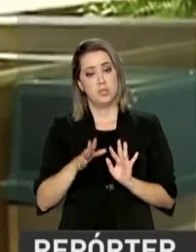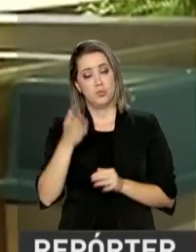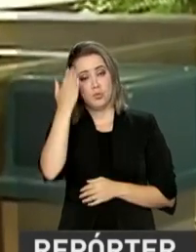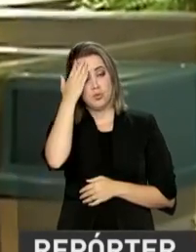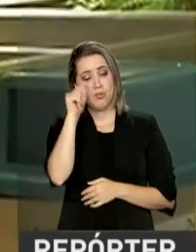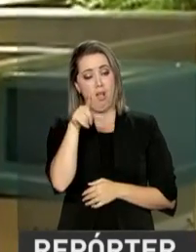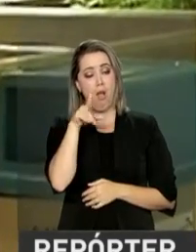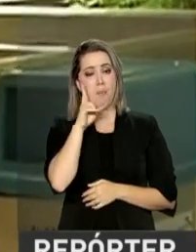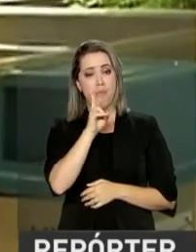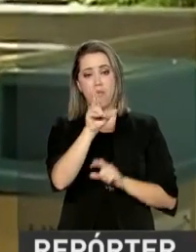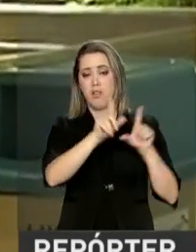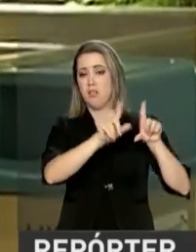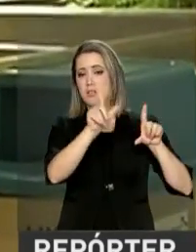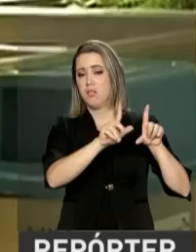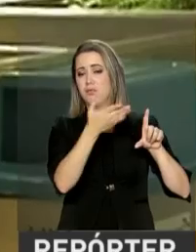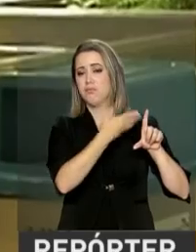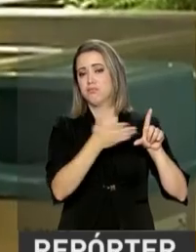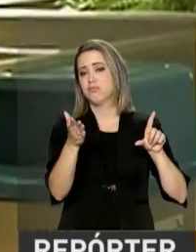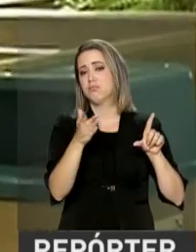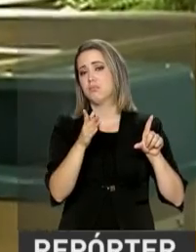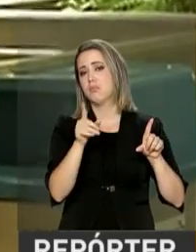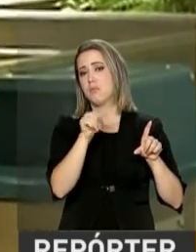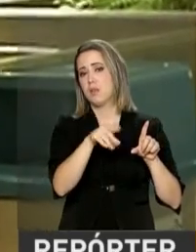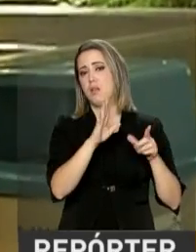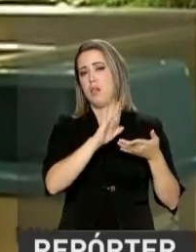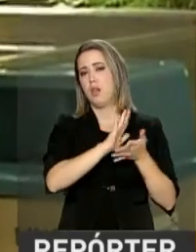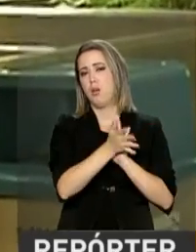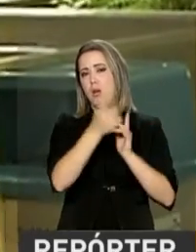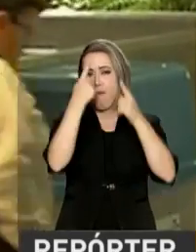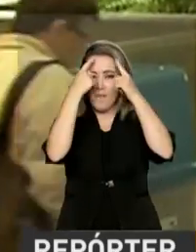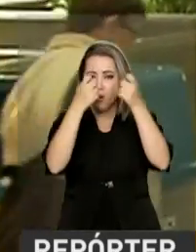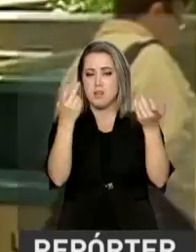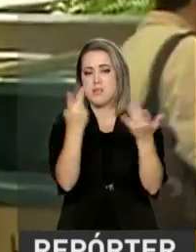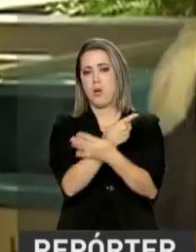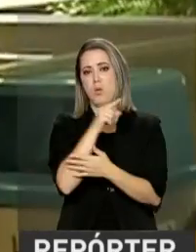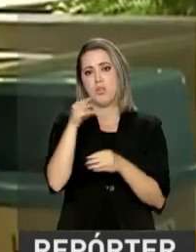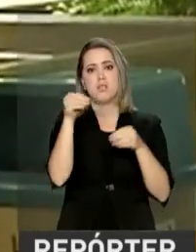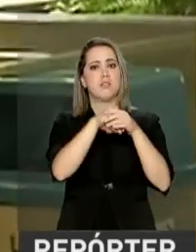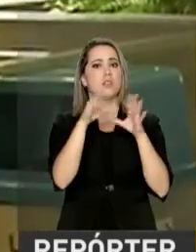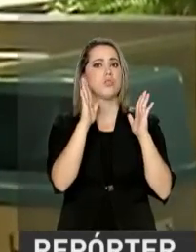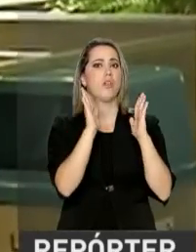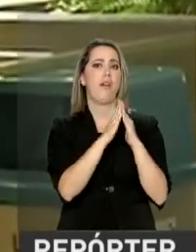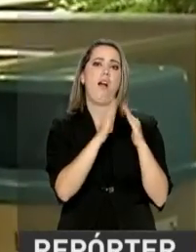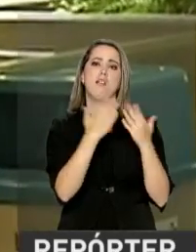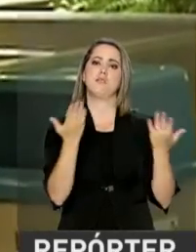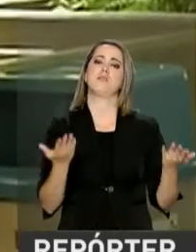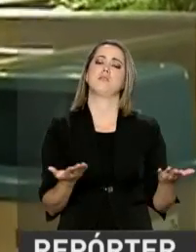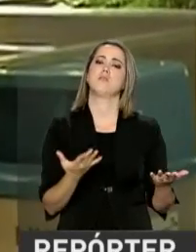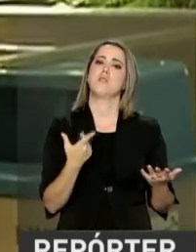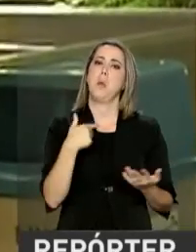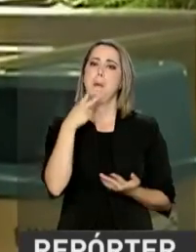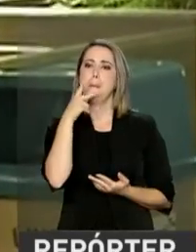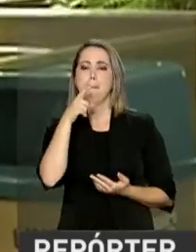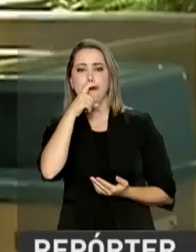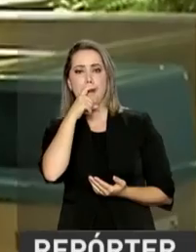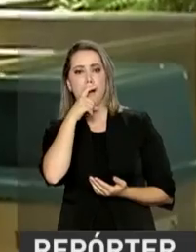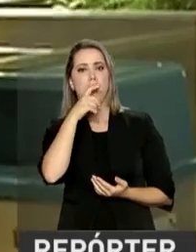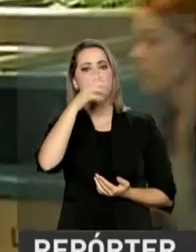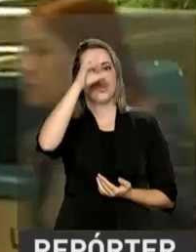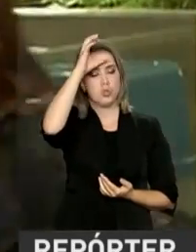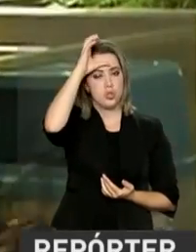estarrecedor eh os abusos acontecem dentro da de casa entre pais